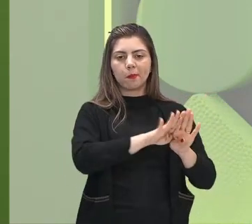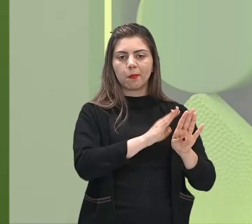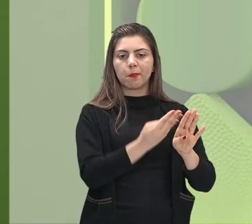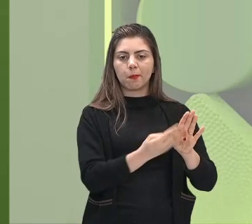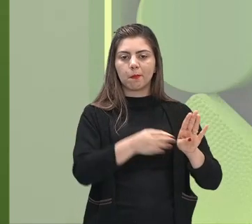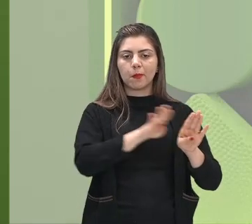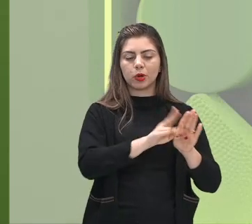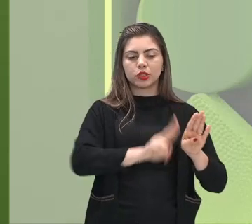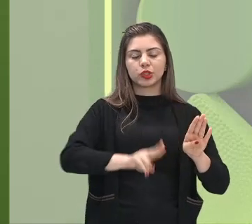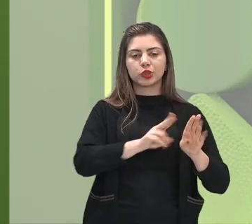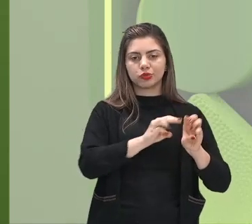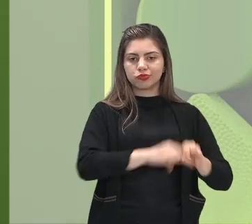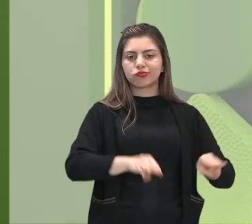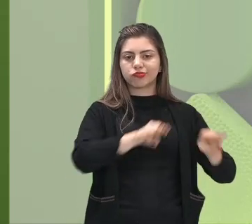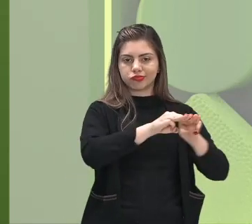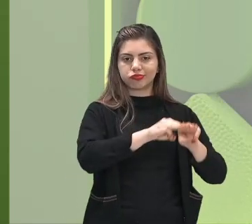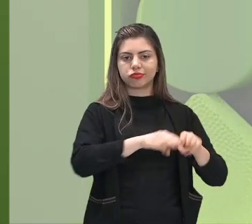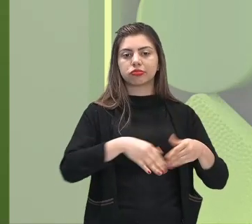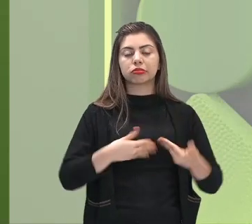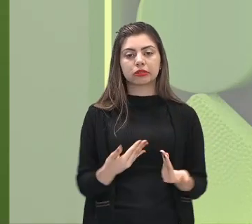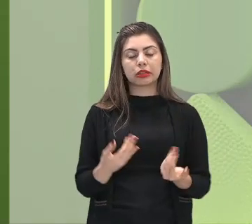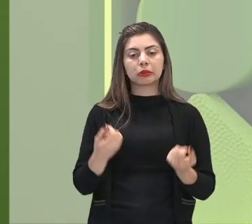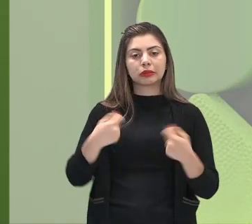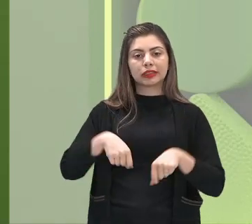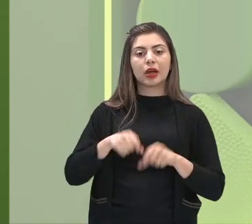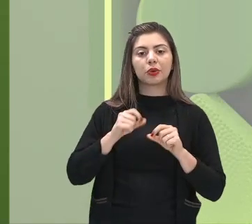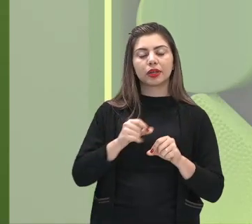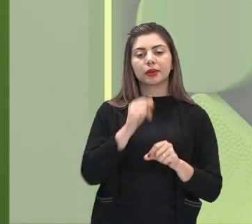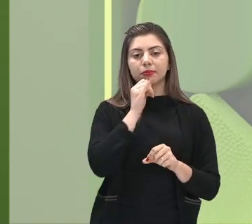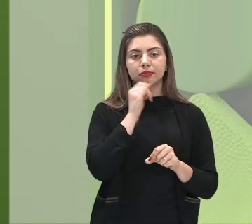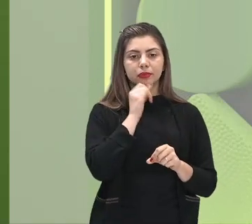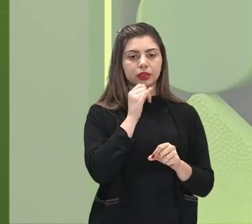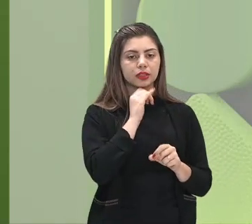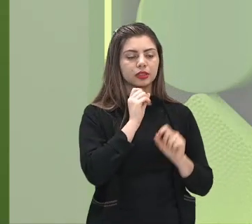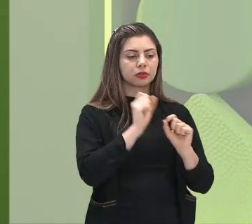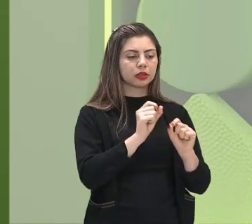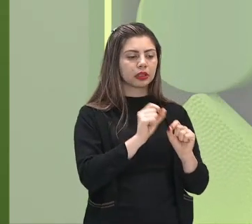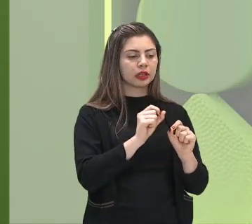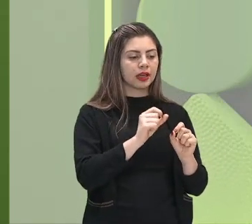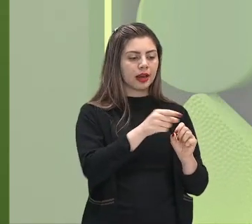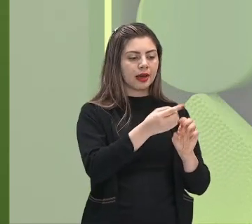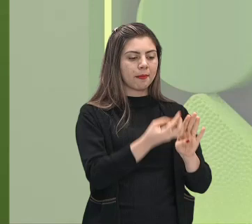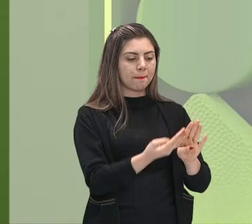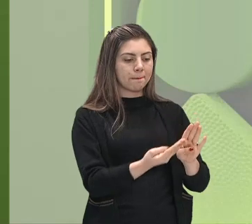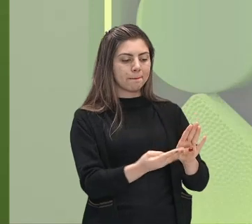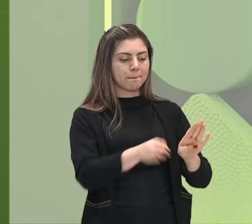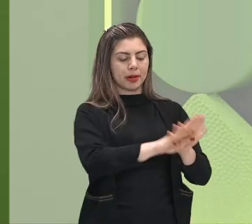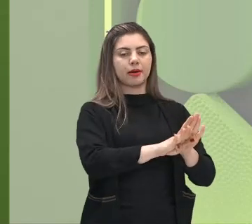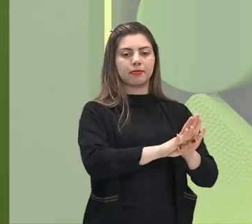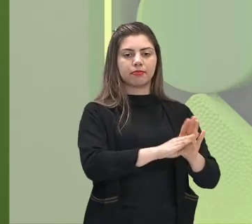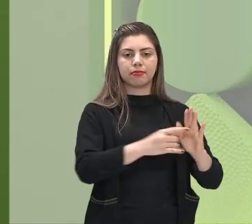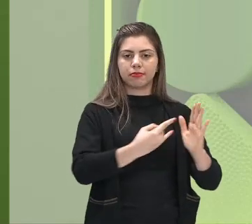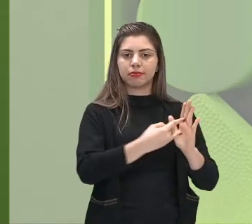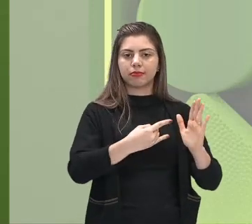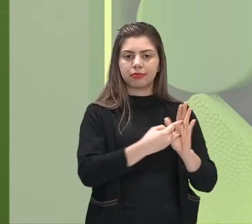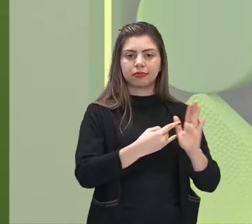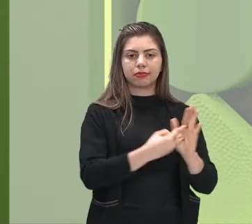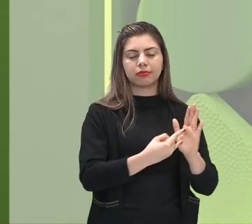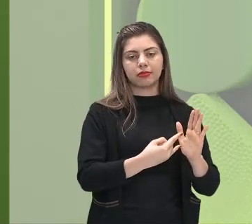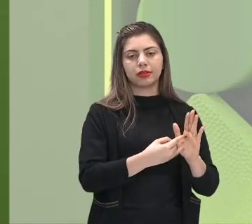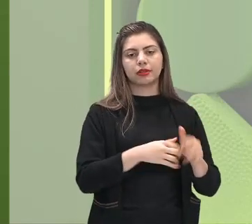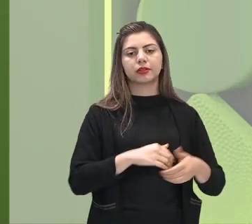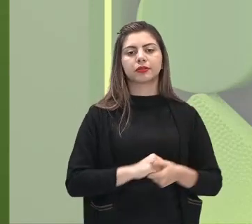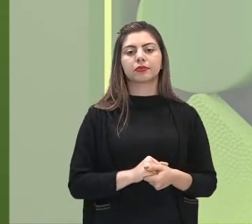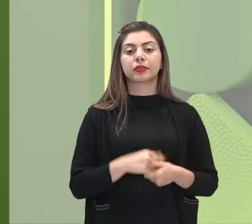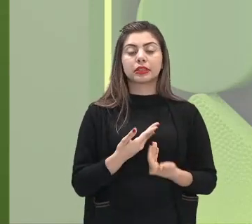utilizam eletroímã. E aí eu posso ligar o eletroímã, a porta vai estar fechada, e desligar,